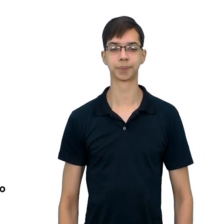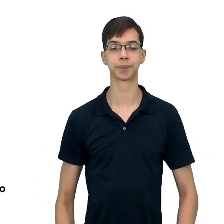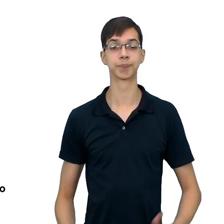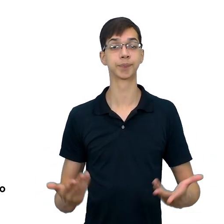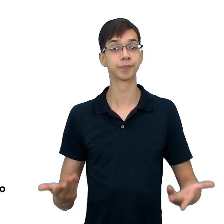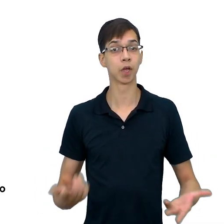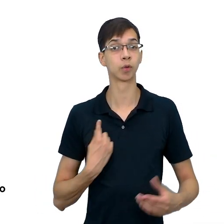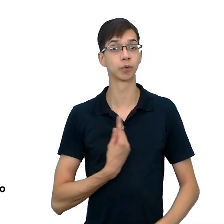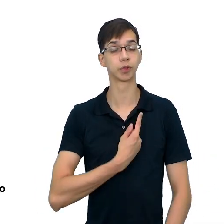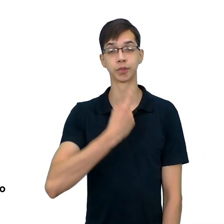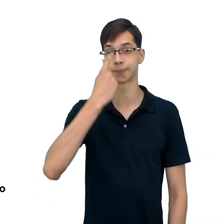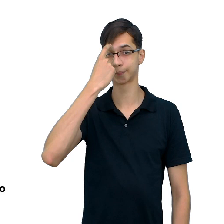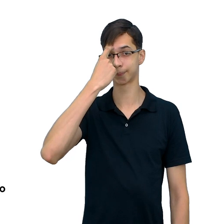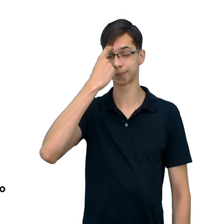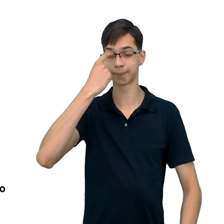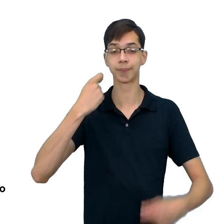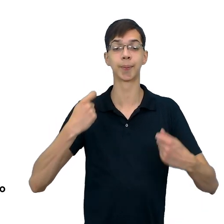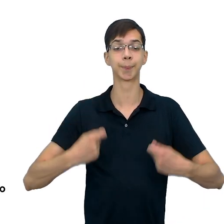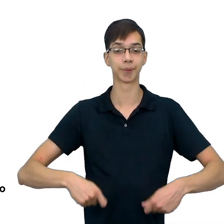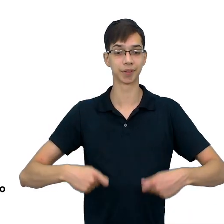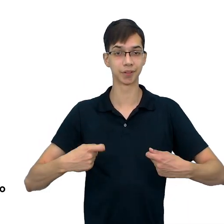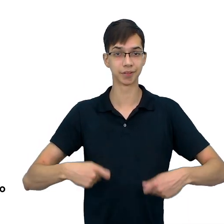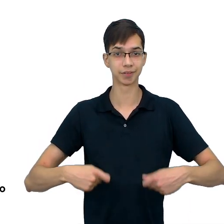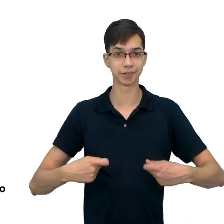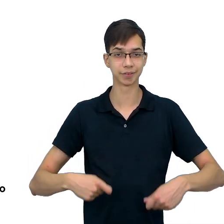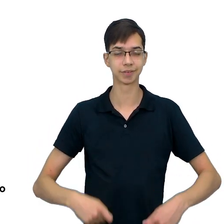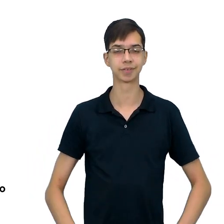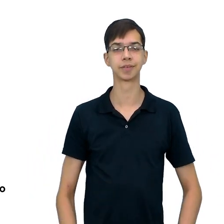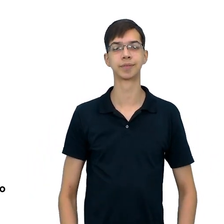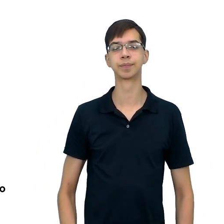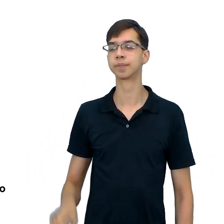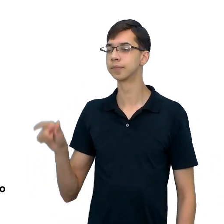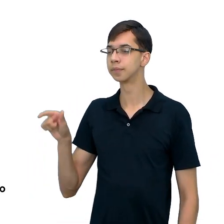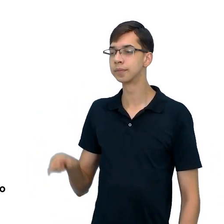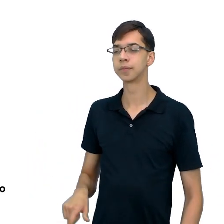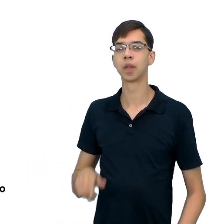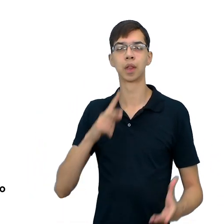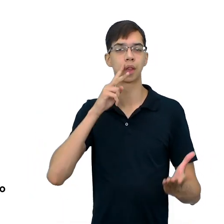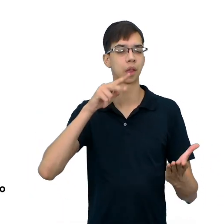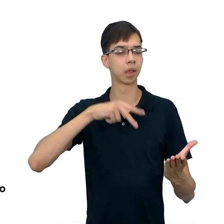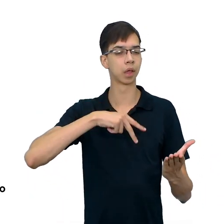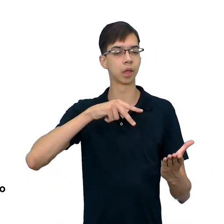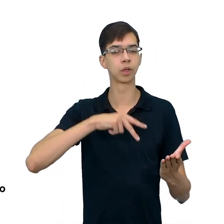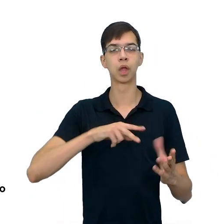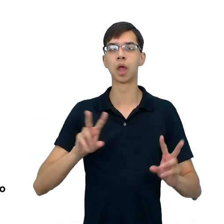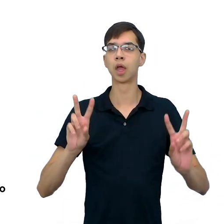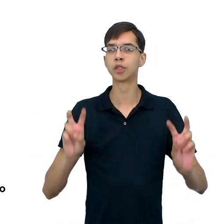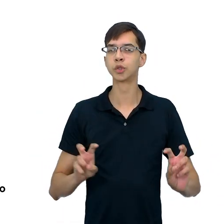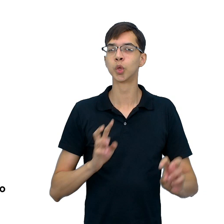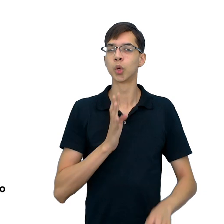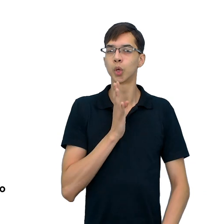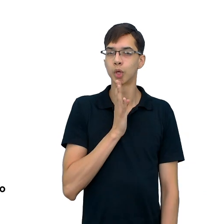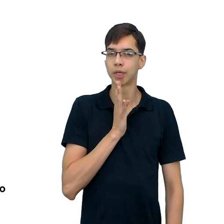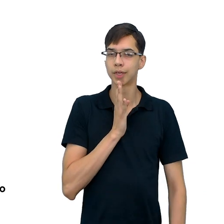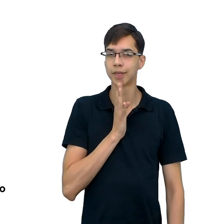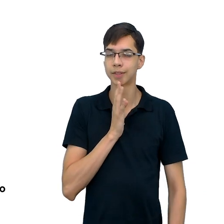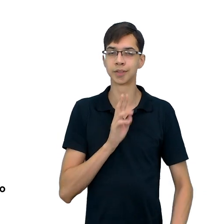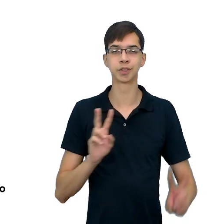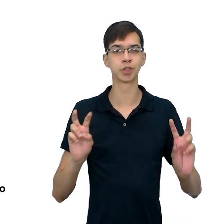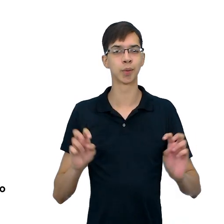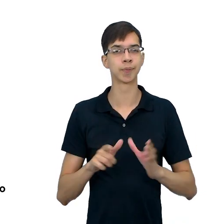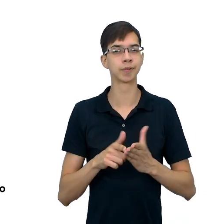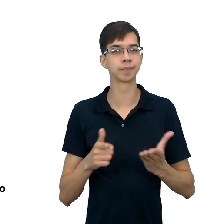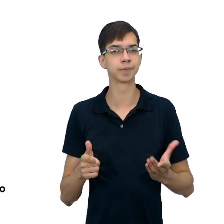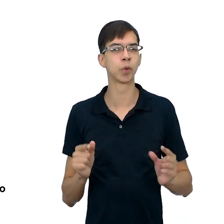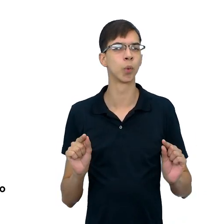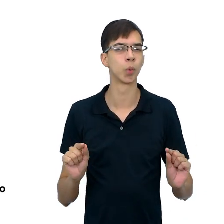pergunta A. O que causa impacto no leitor ao tomar conhecimento acerca do assunto da reportagem, né? Espera-se aí